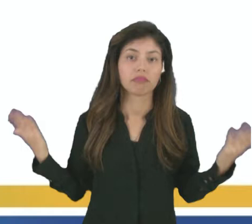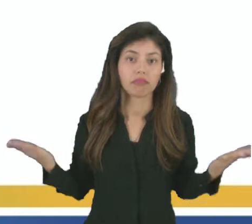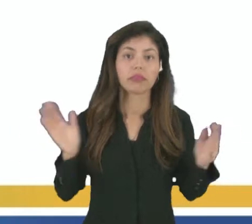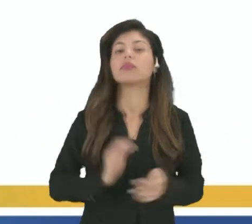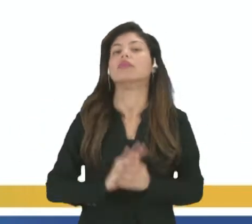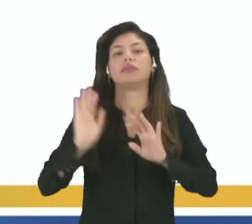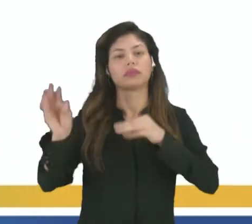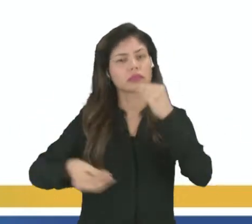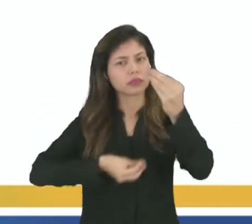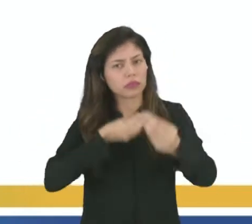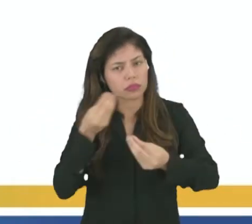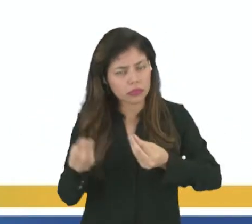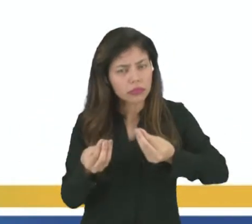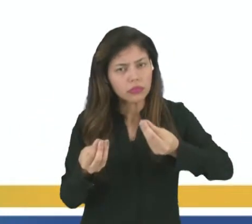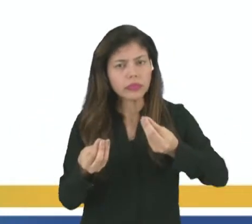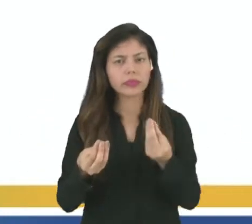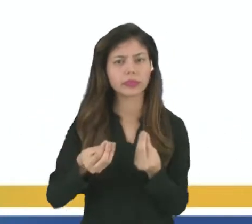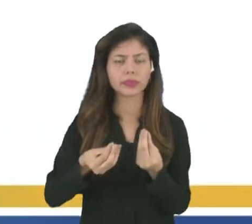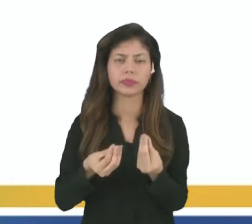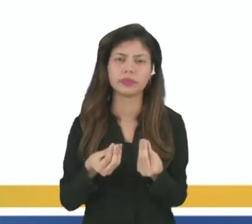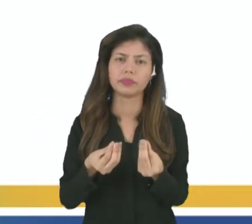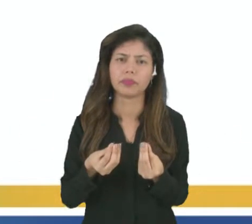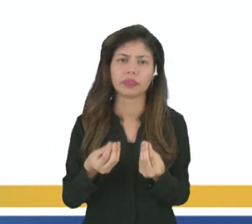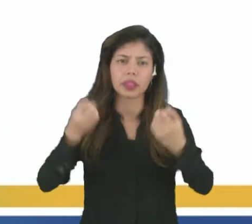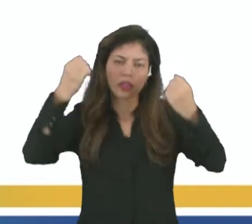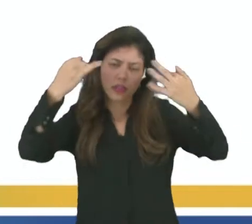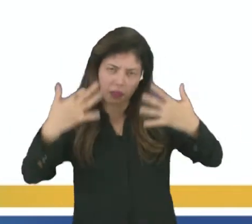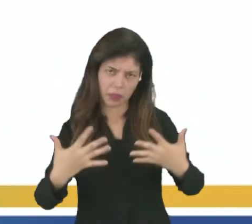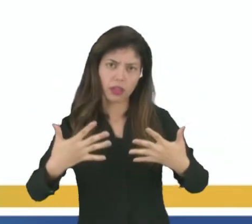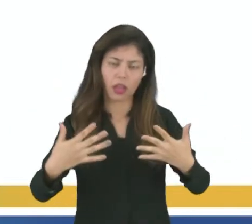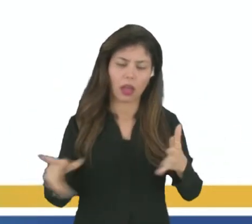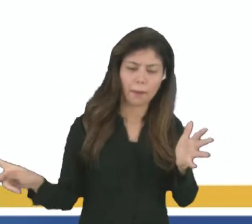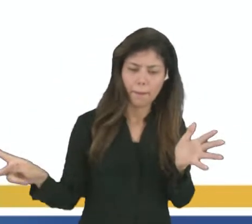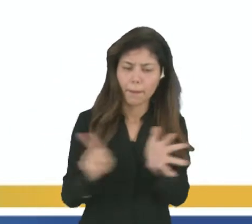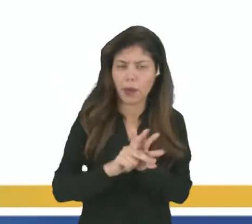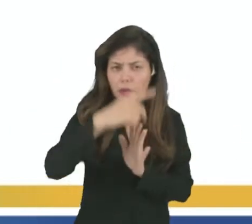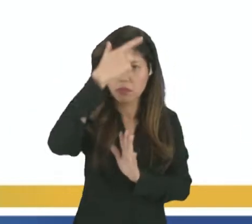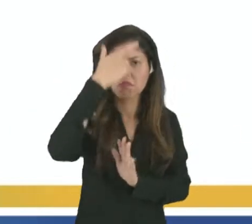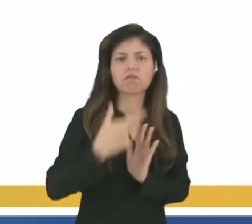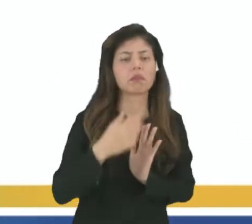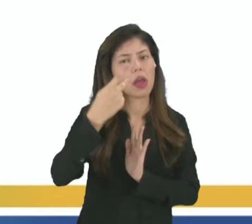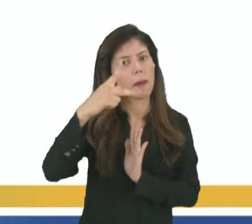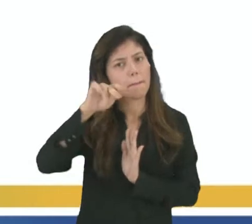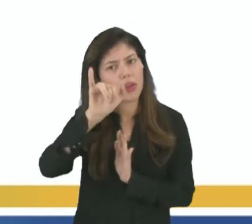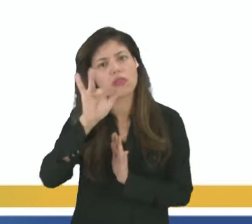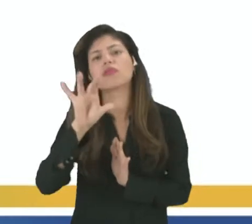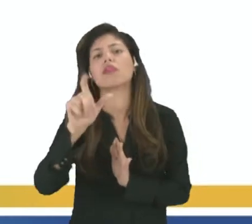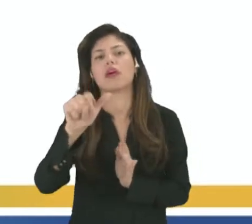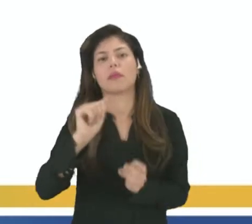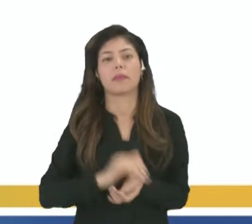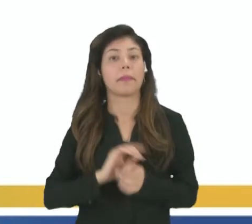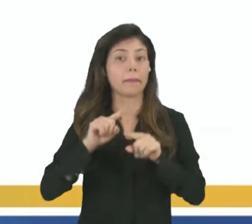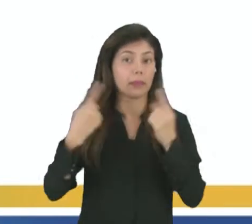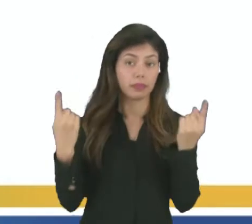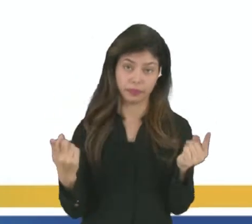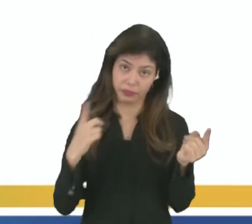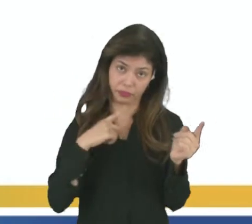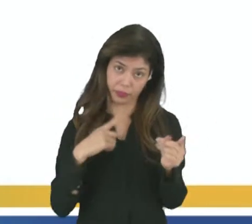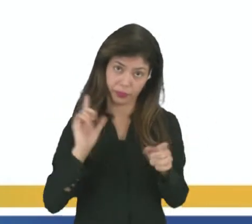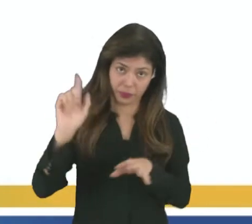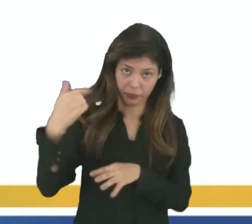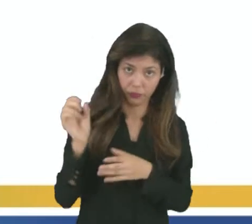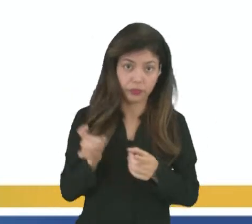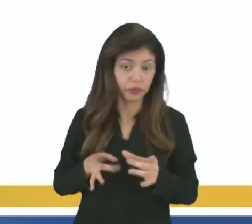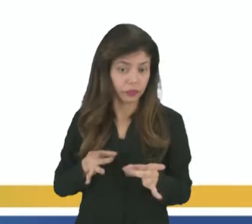e como eu devo sintetizar é uma maneira muito pessoal, tá? Entretanto, existem